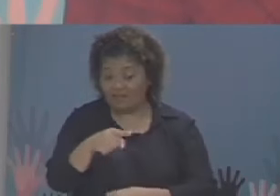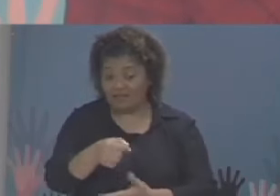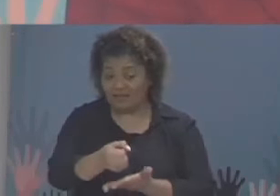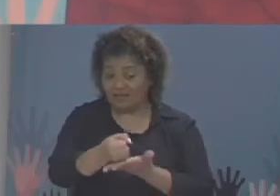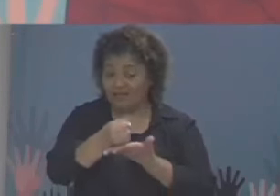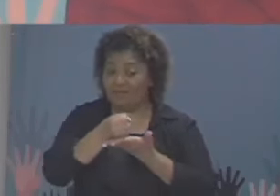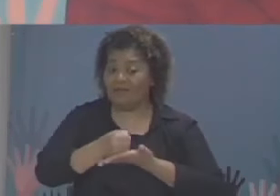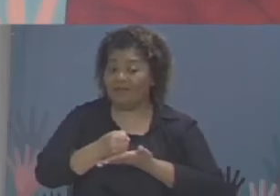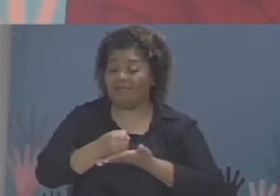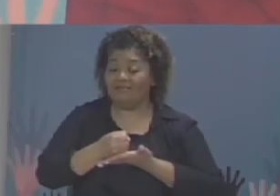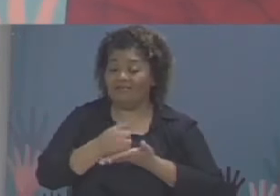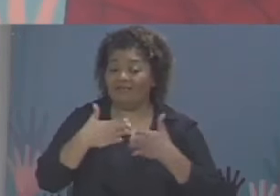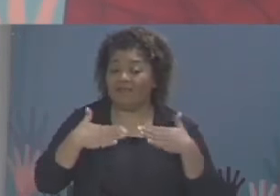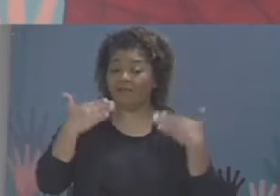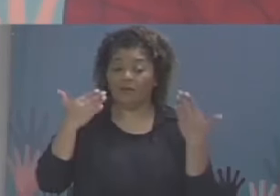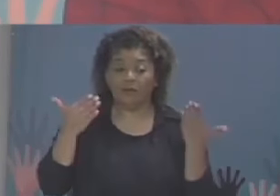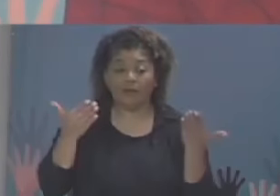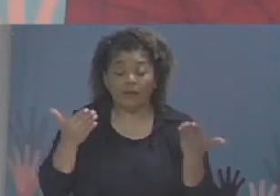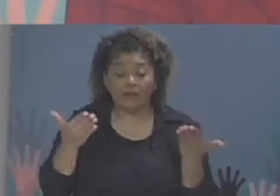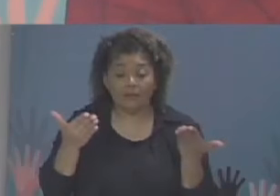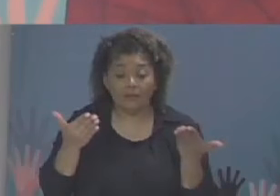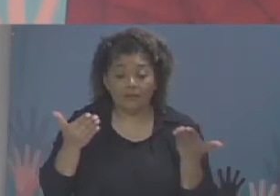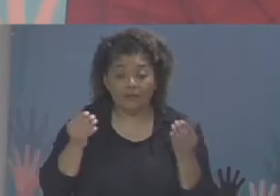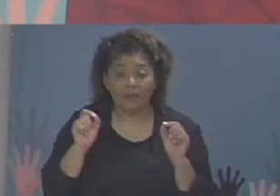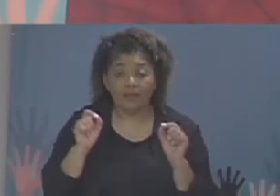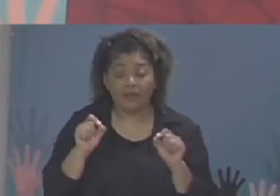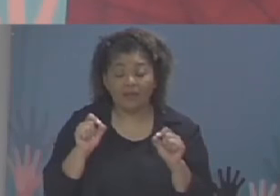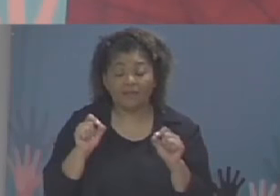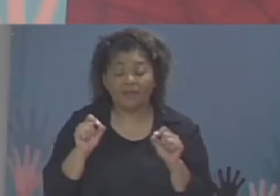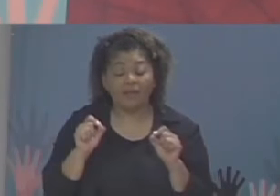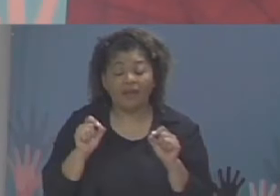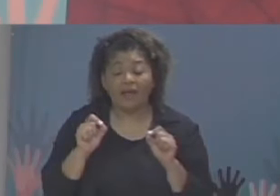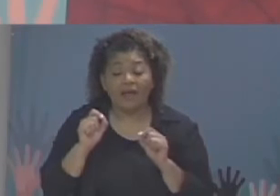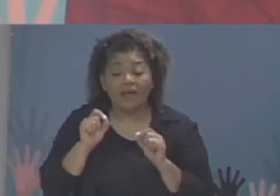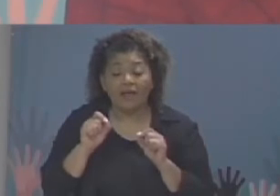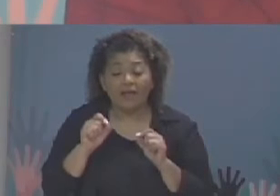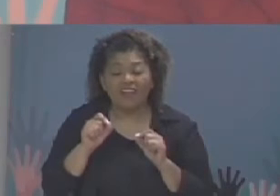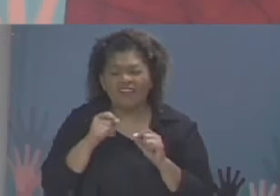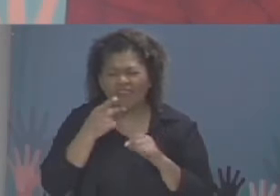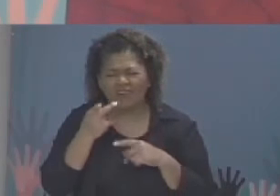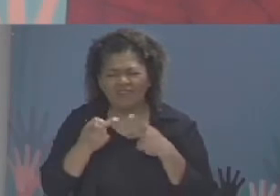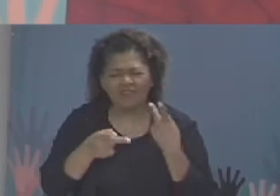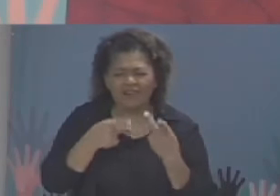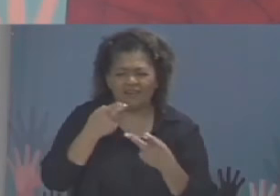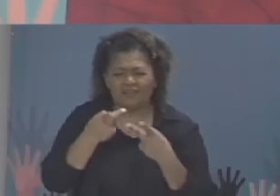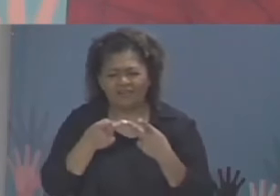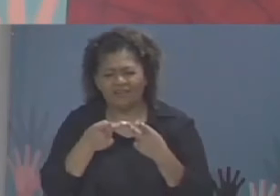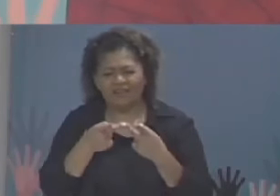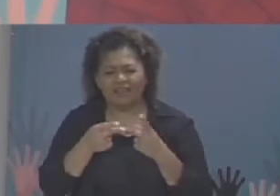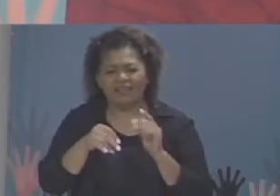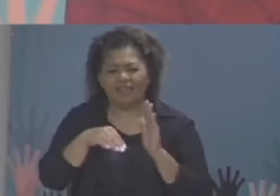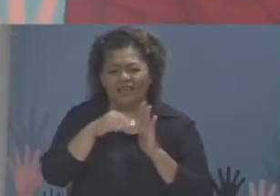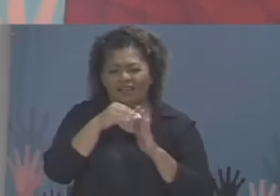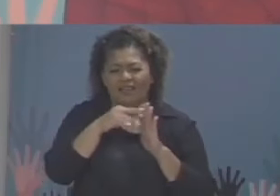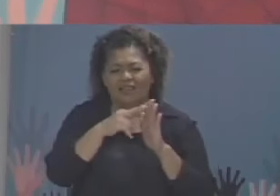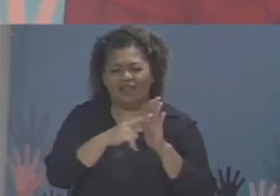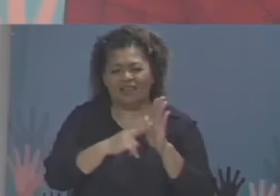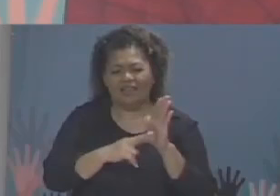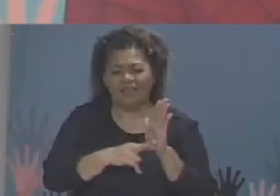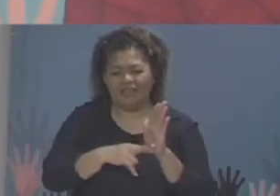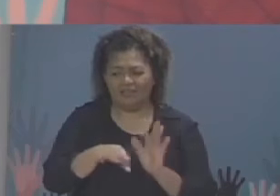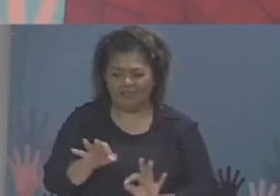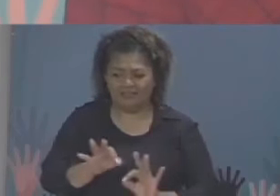Agora eu fico mais surpreso que quem coloca tanta ênfase num